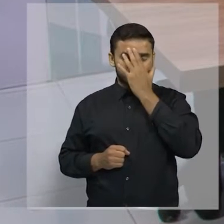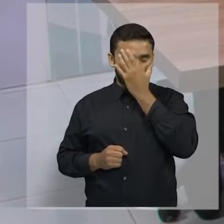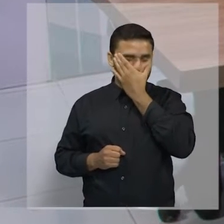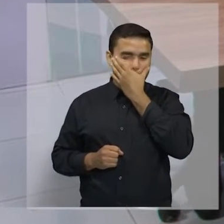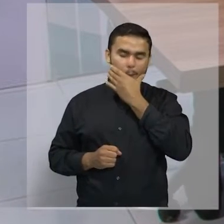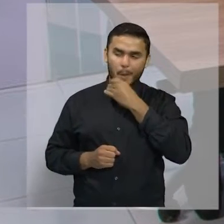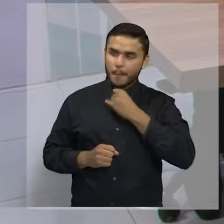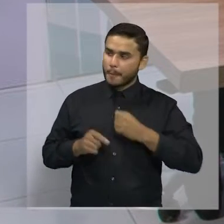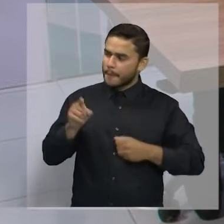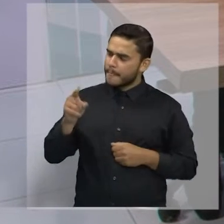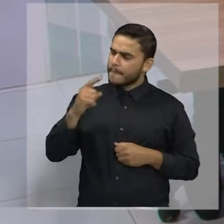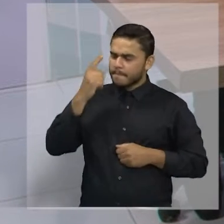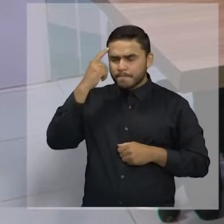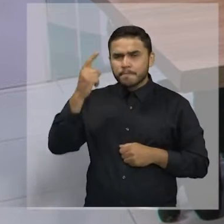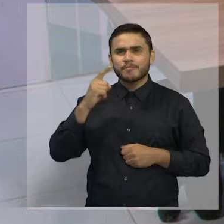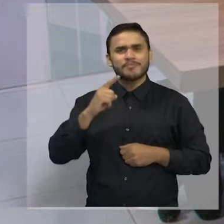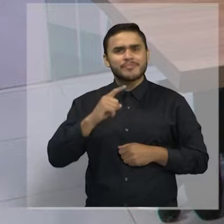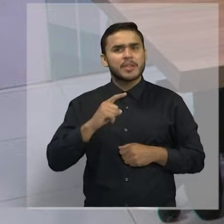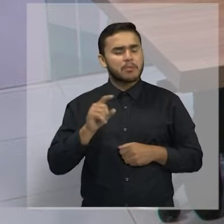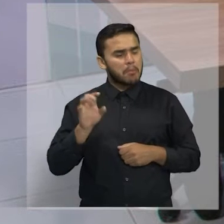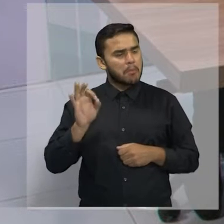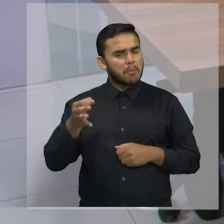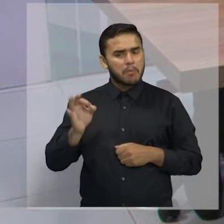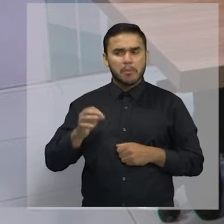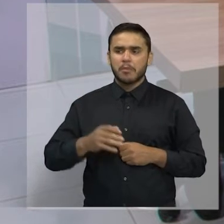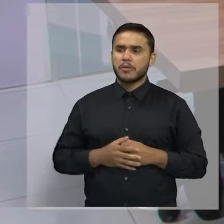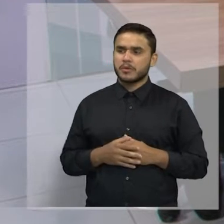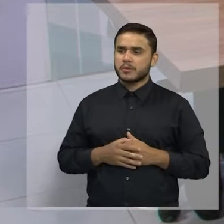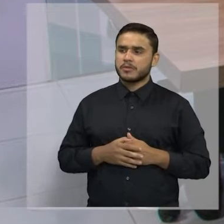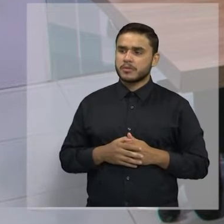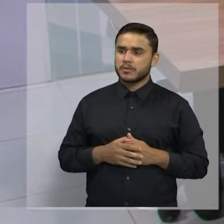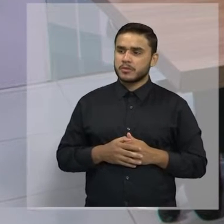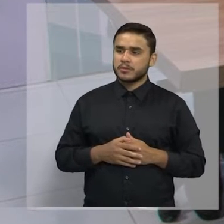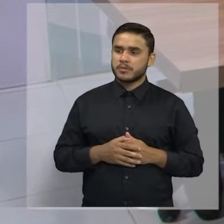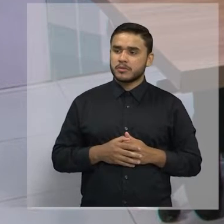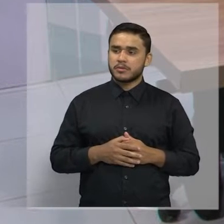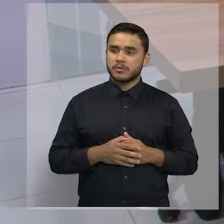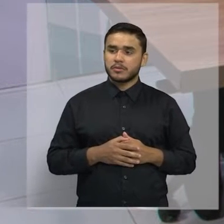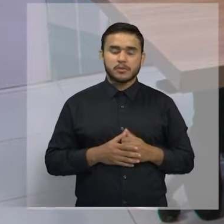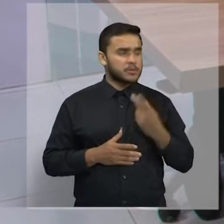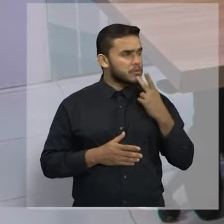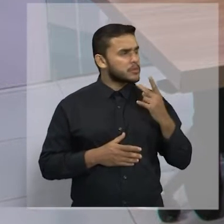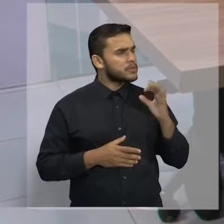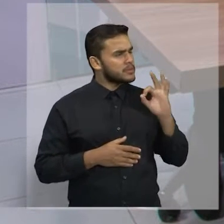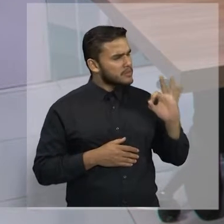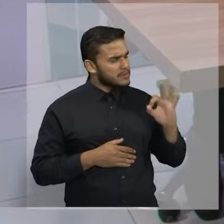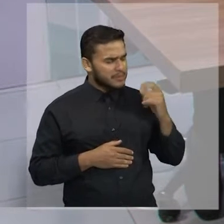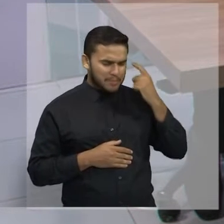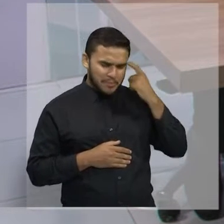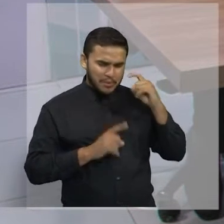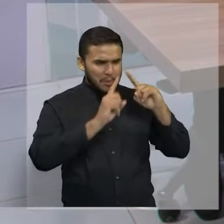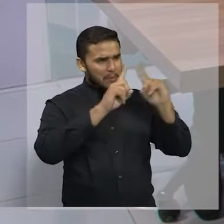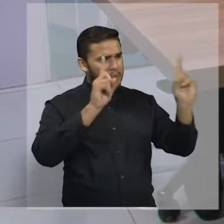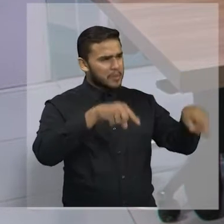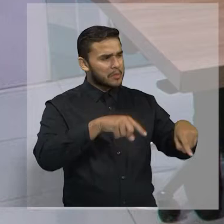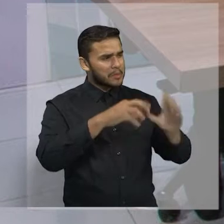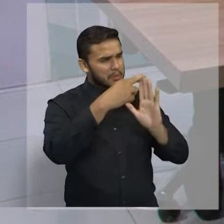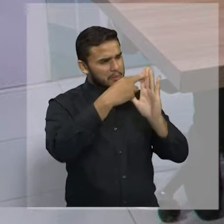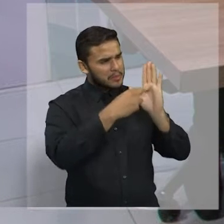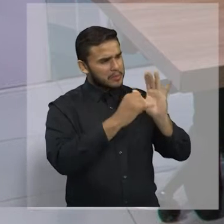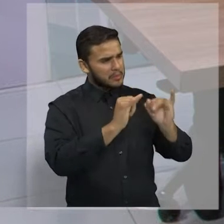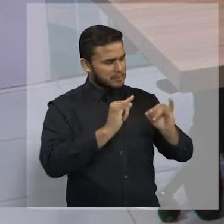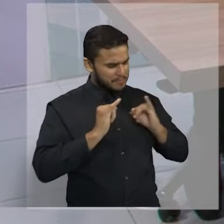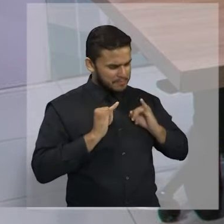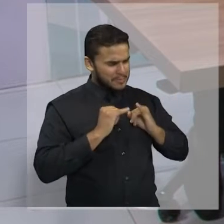Assim, a coisa está encaminhada. Ela está encaminhada, Arnaldo. Ela está encaminhada de forma... Eu vou dizer assim, eu não queria usar uma palavra